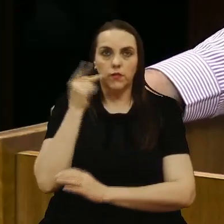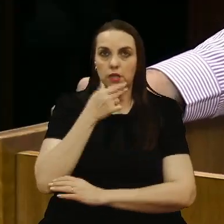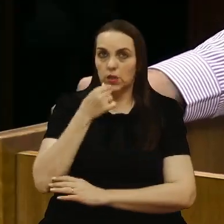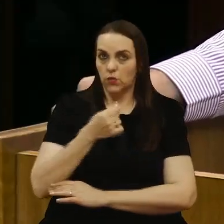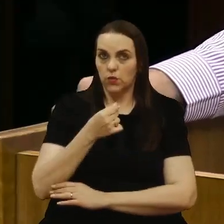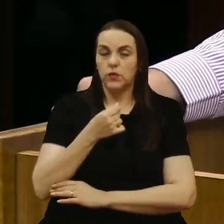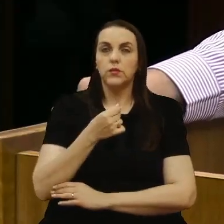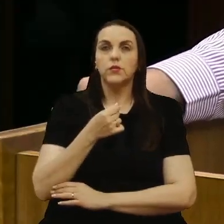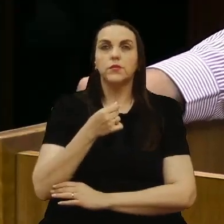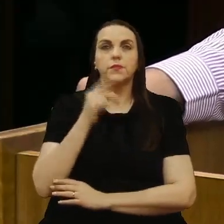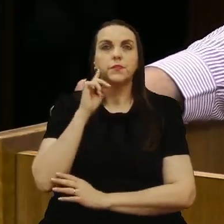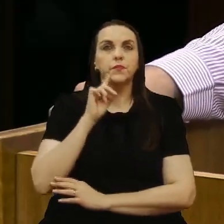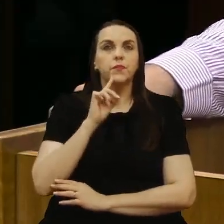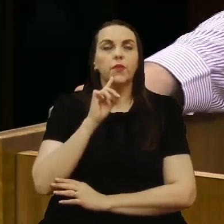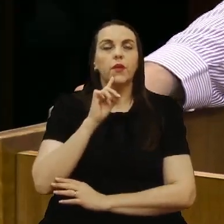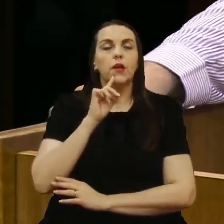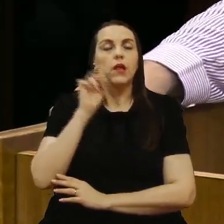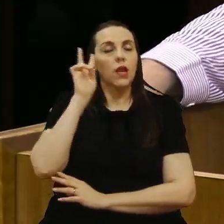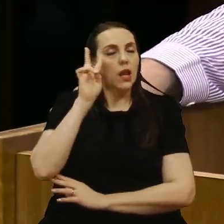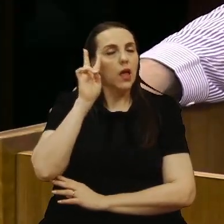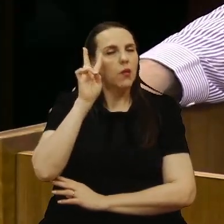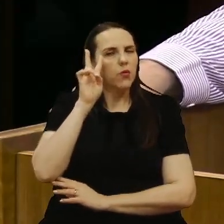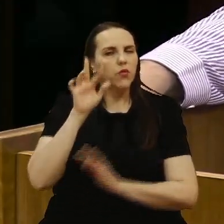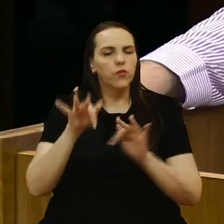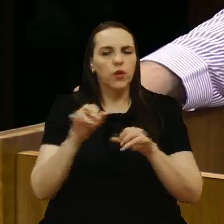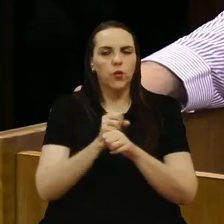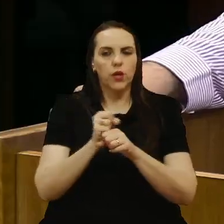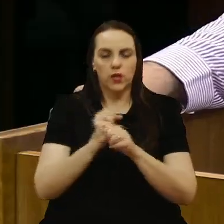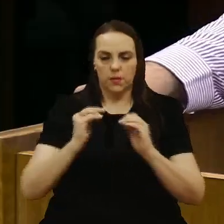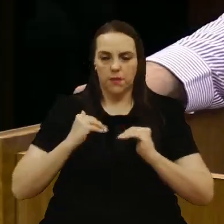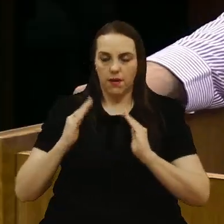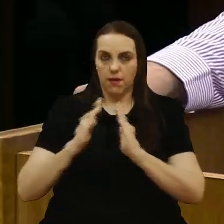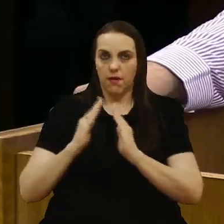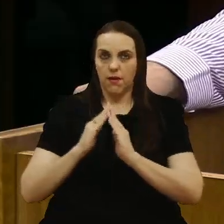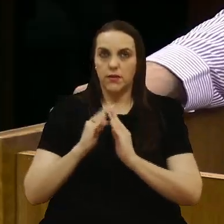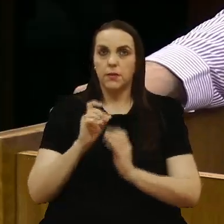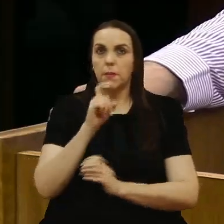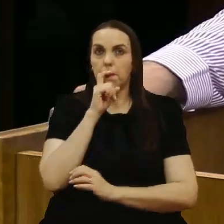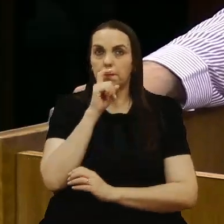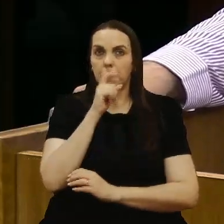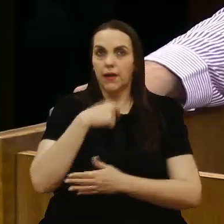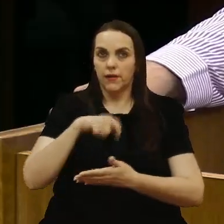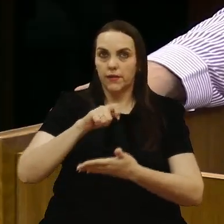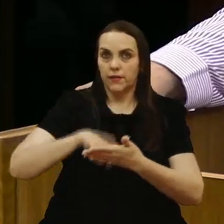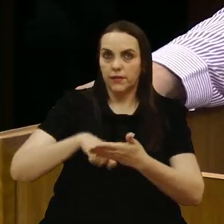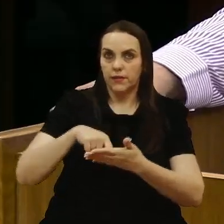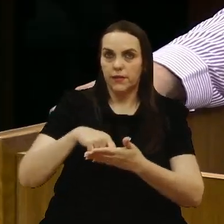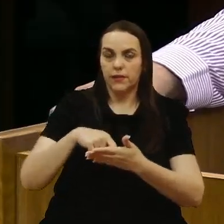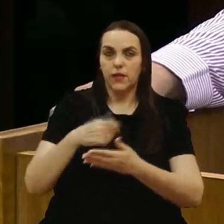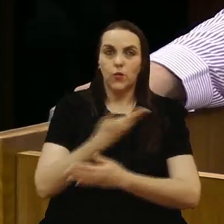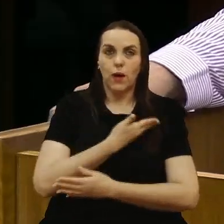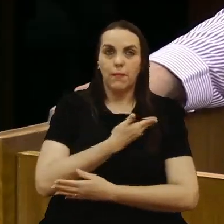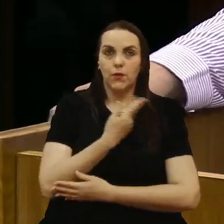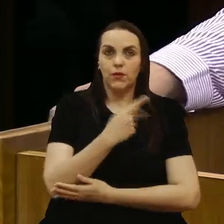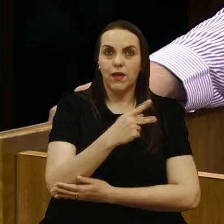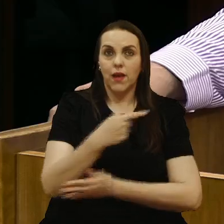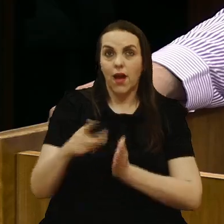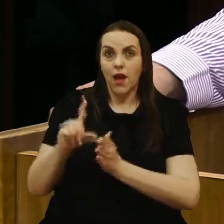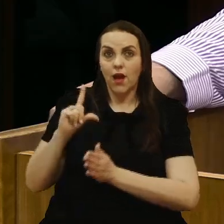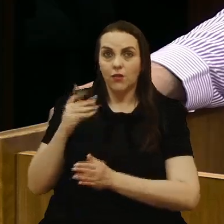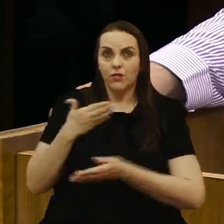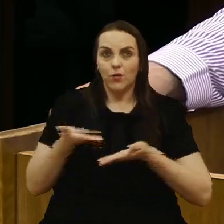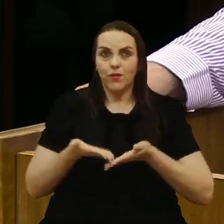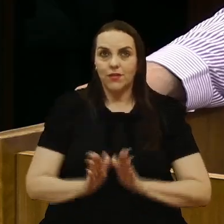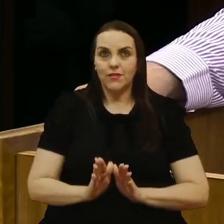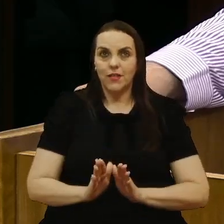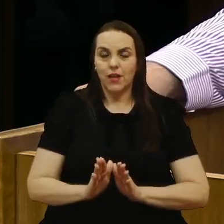lembro, num final de ano na minha casa, em que meu pai tinha sido avalista de um amigo antes de eu nascer, e um oficial de justiça apareceu lá